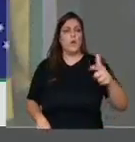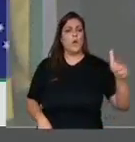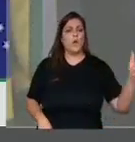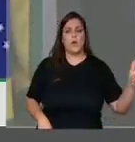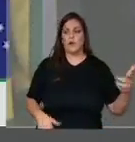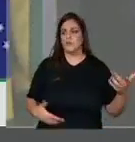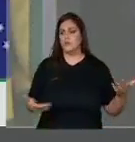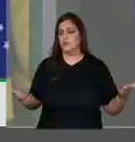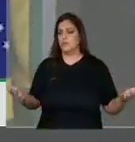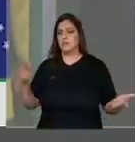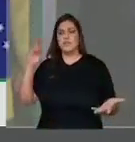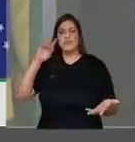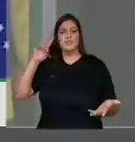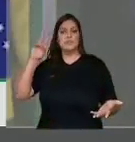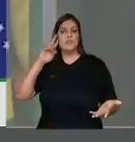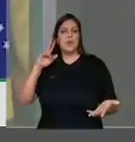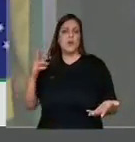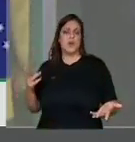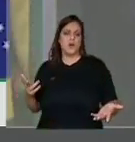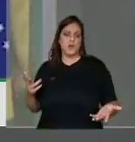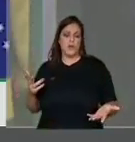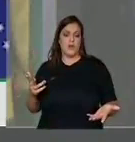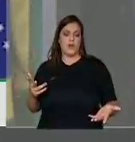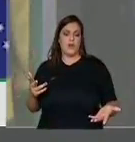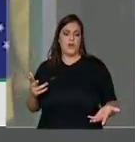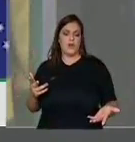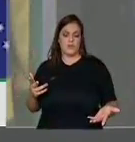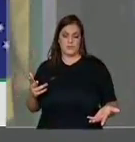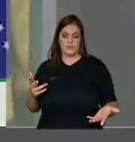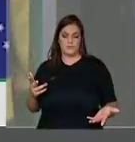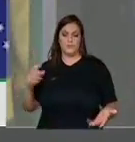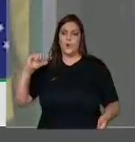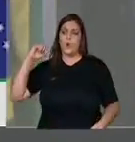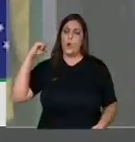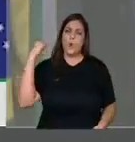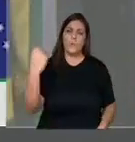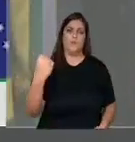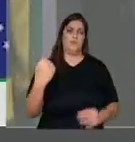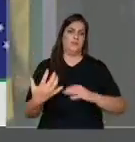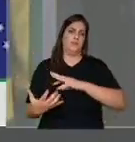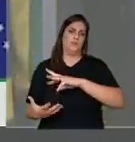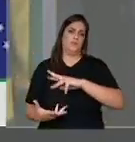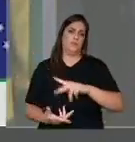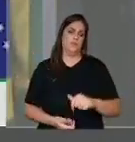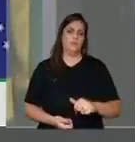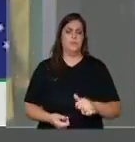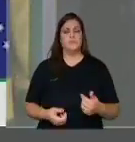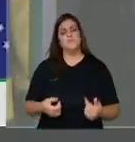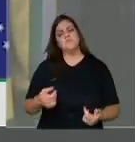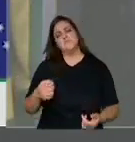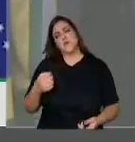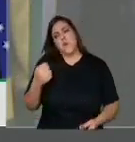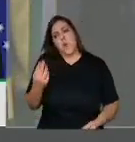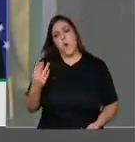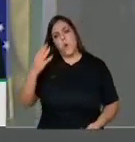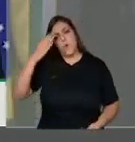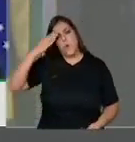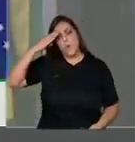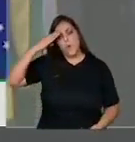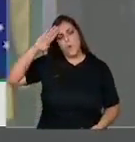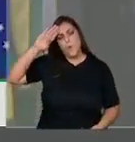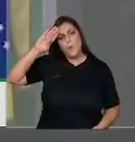outros acontecimentos na história do comunismo no mundo. Mesmo os acontecimentos em Cuba, com Fidel